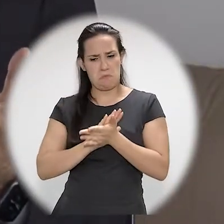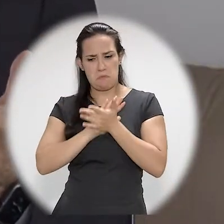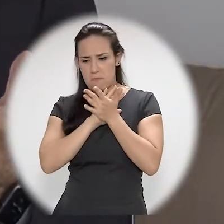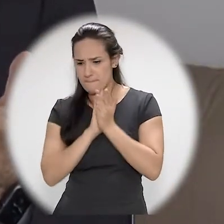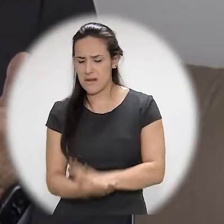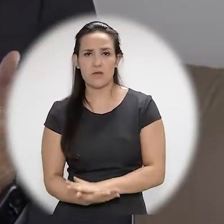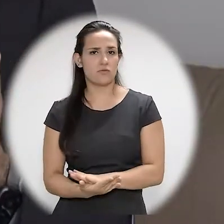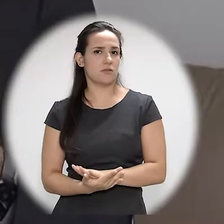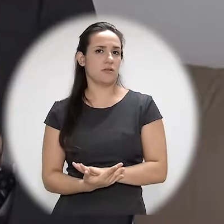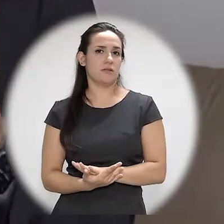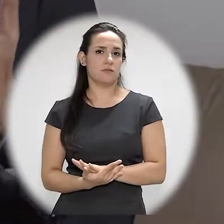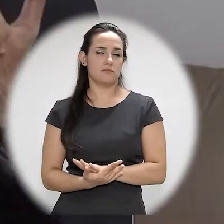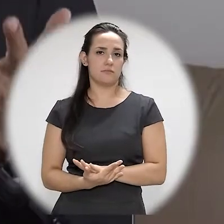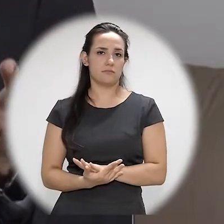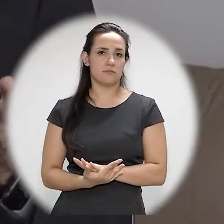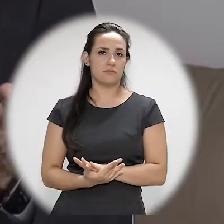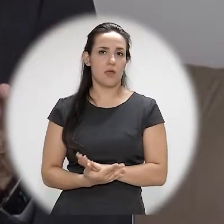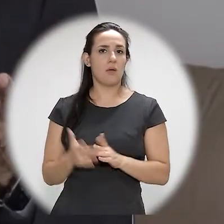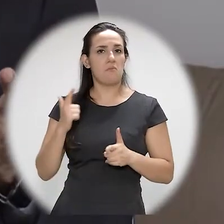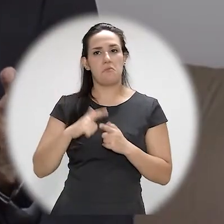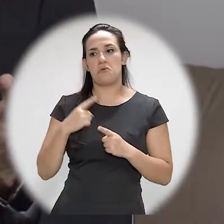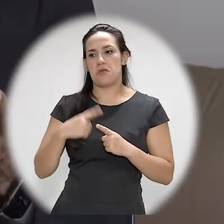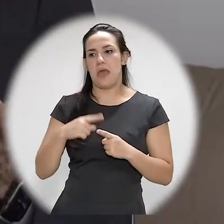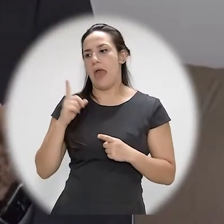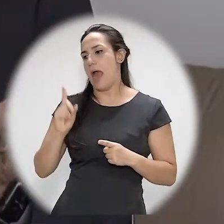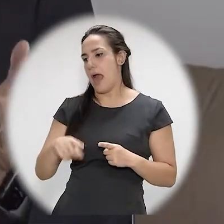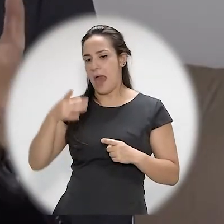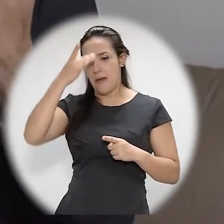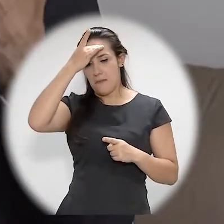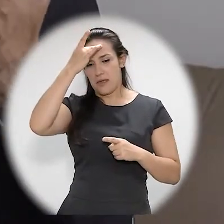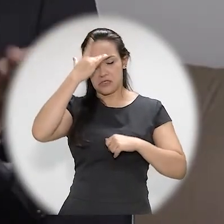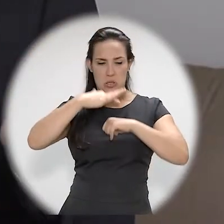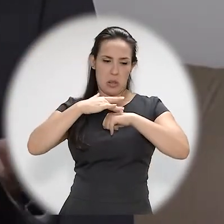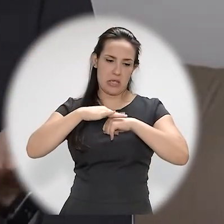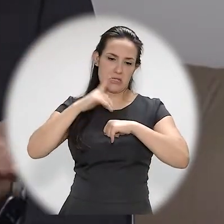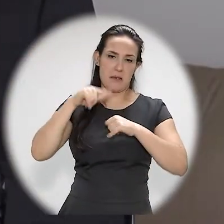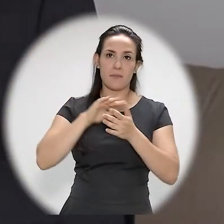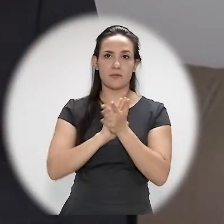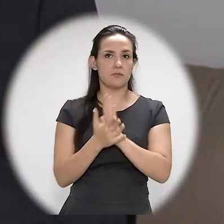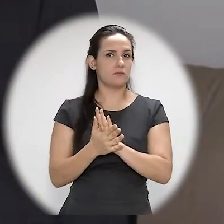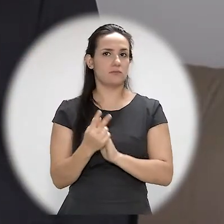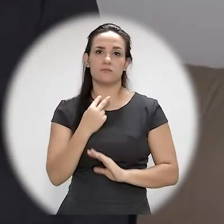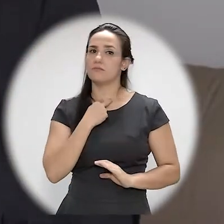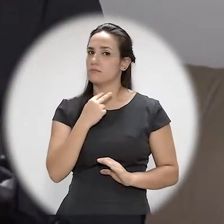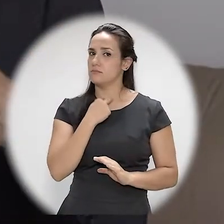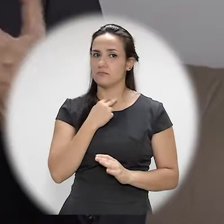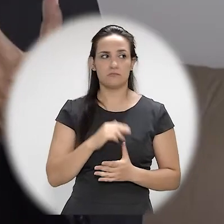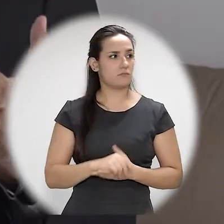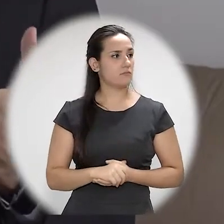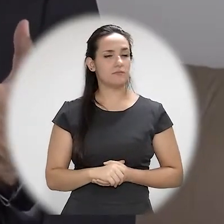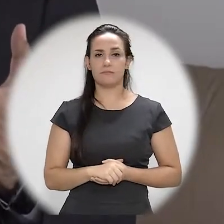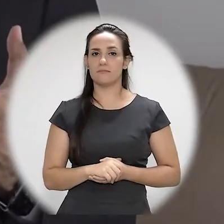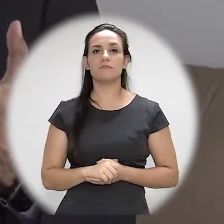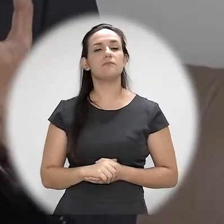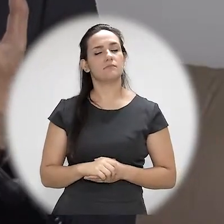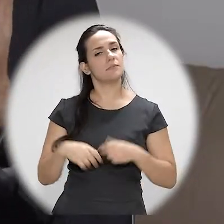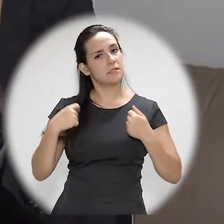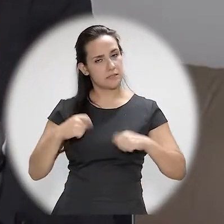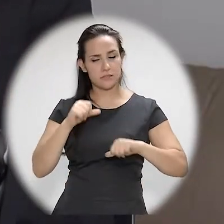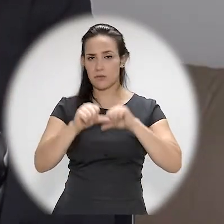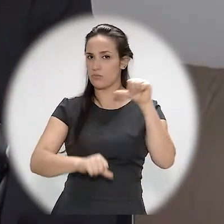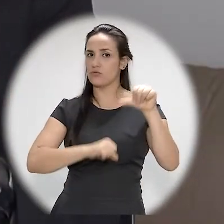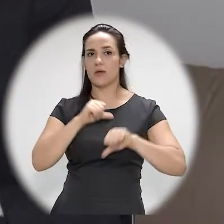psicofobia, que é o preconceito contra quem padece de doenças mentais ou quem trabalha com doença mental. Esse preconceito,